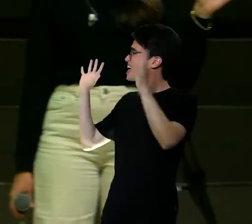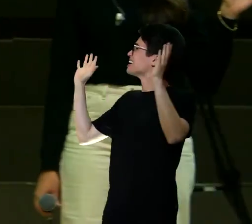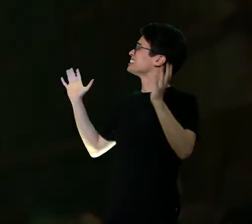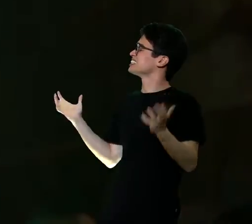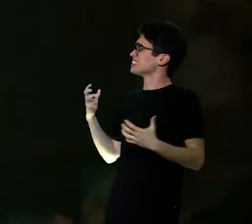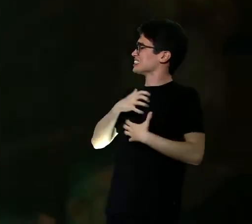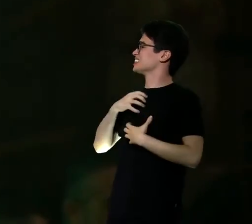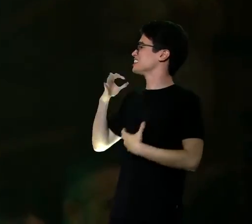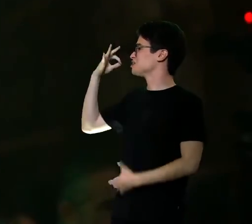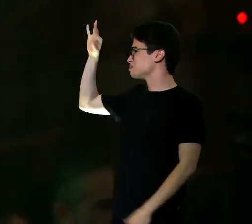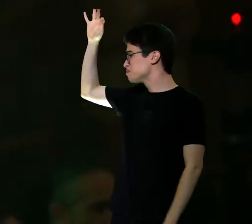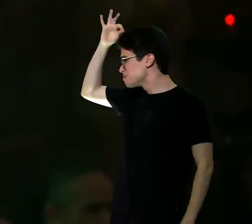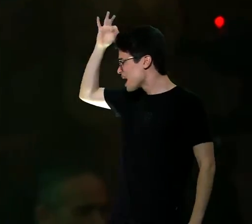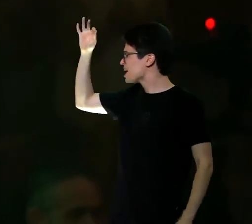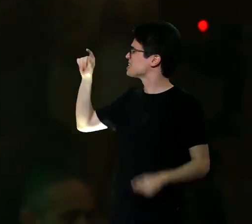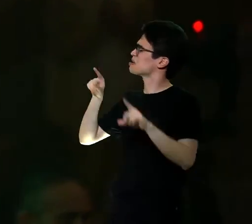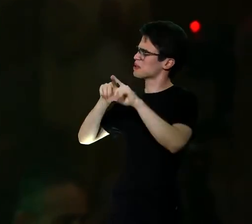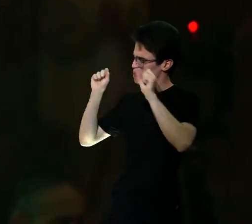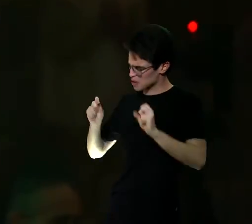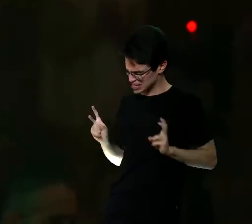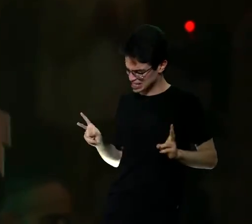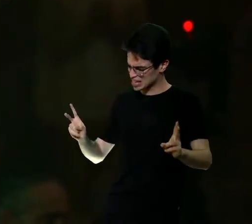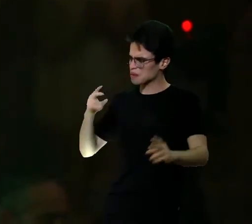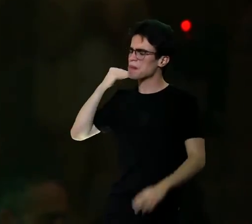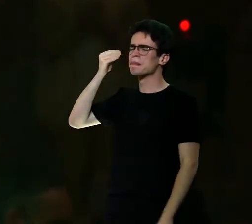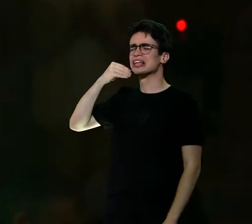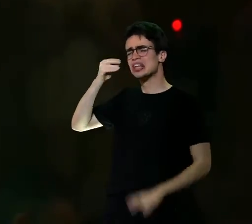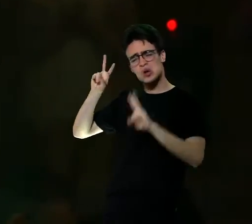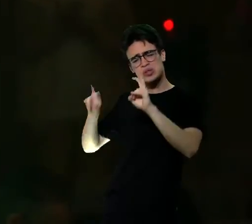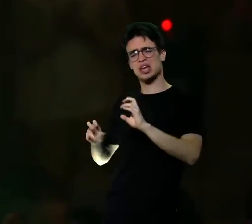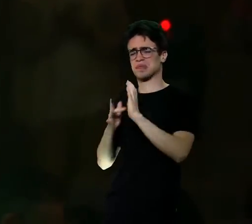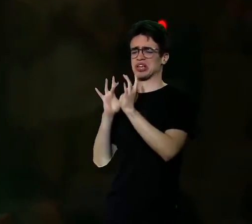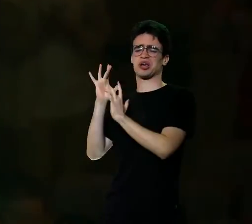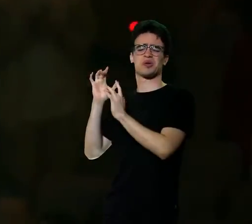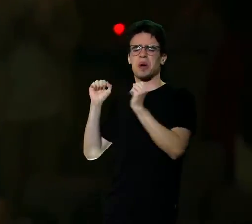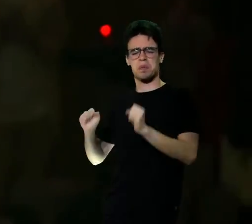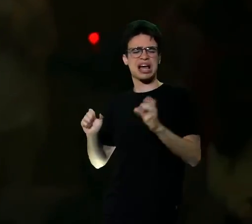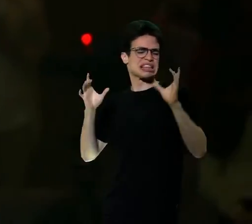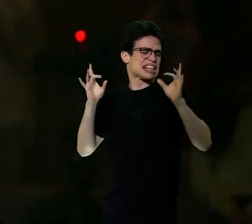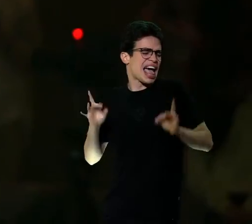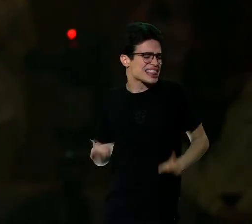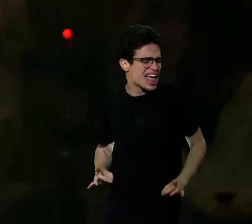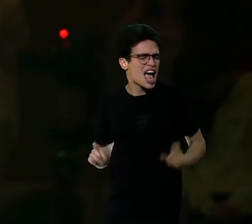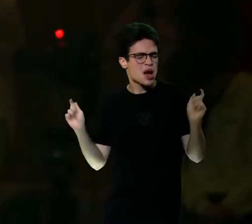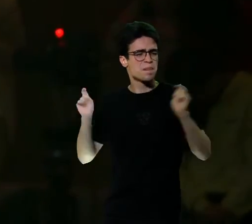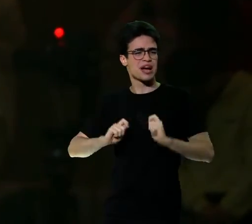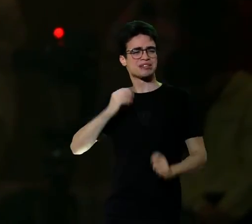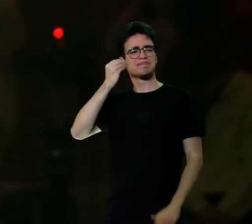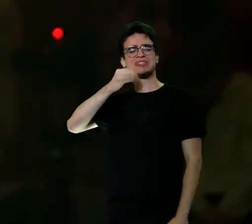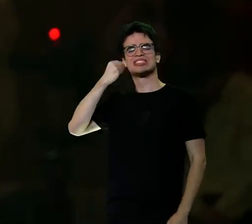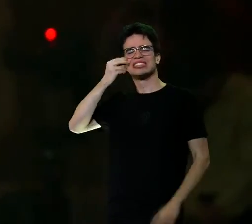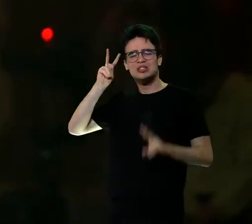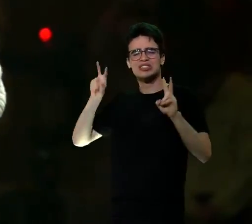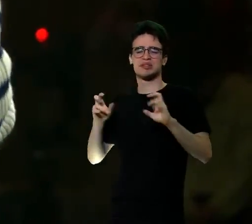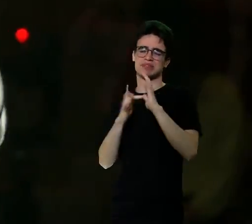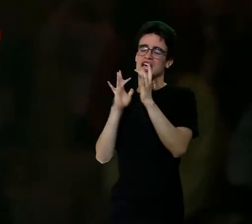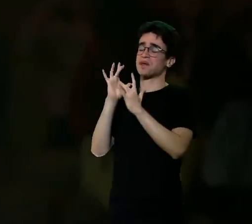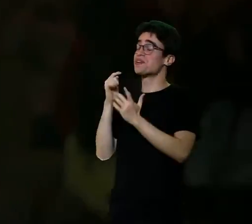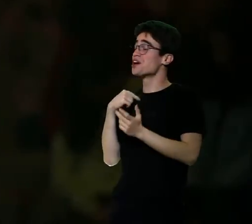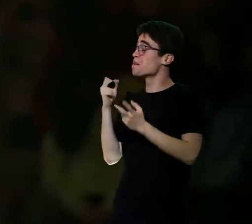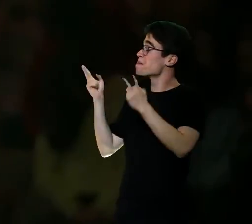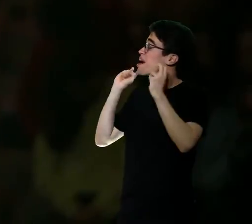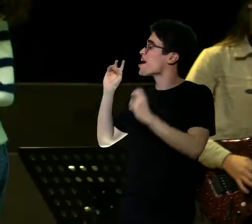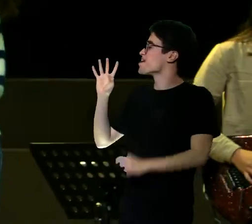eles possam ver o Senhor, seja nos mínimos detalhes ou no sobrenatural, Deus, que eles possam aprender a reconhecer o seu